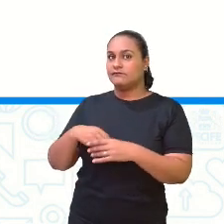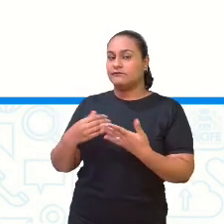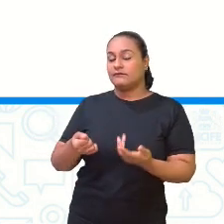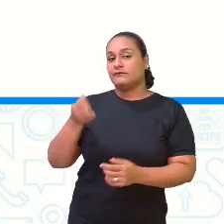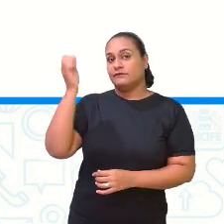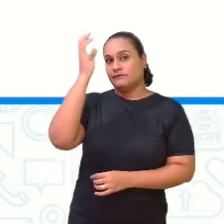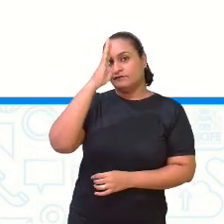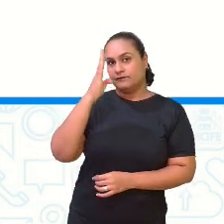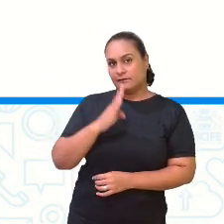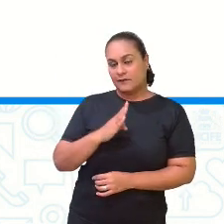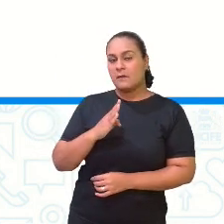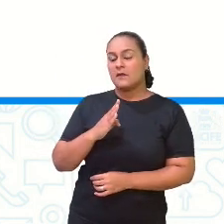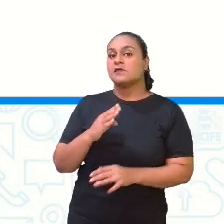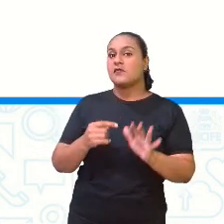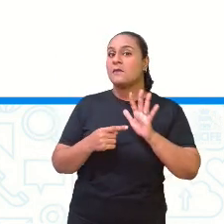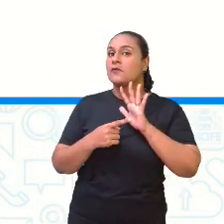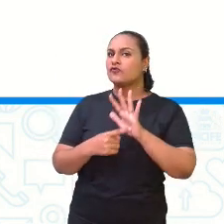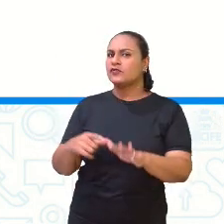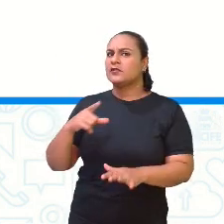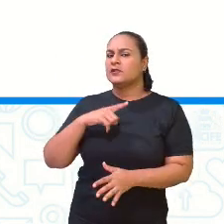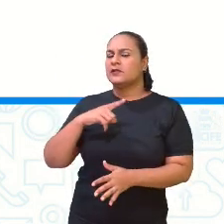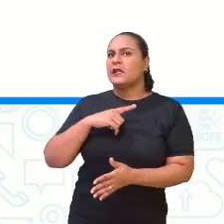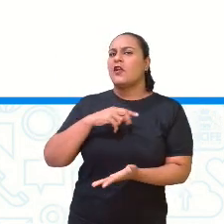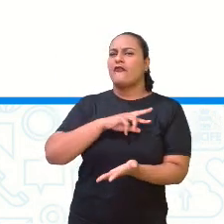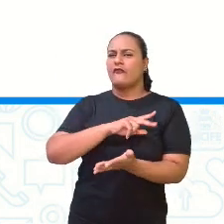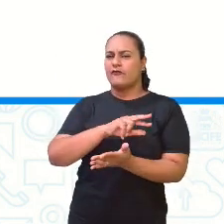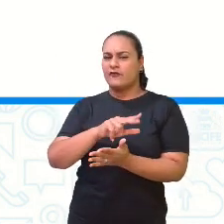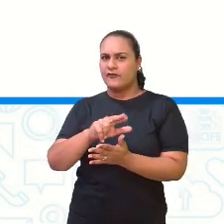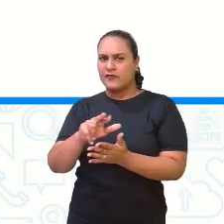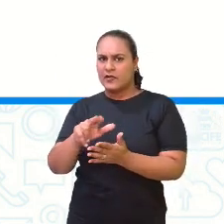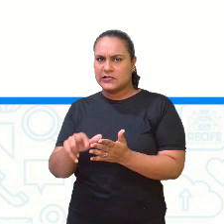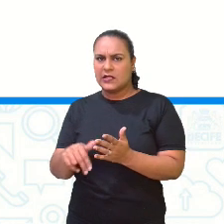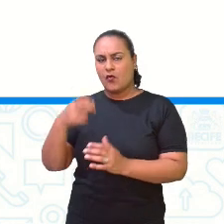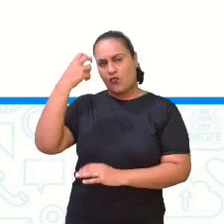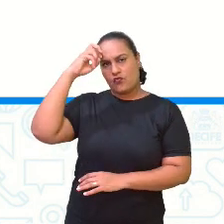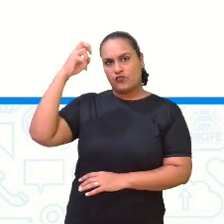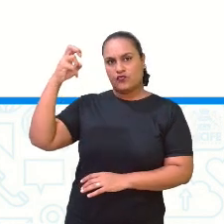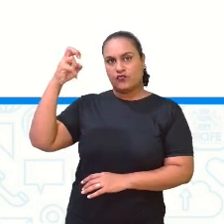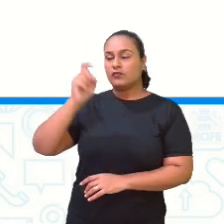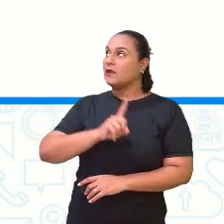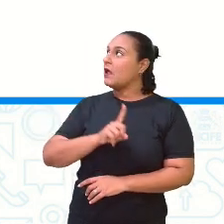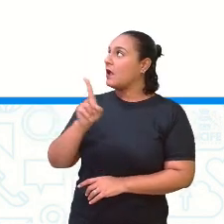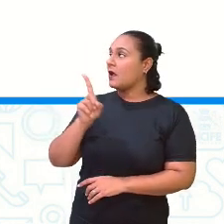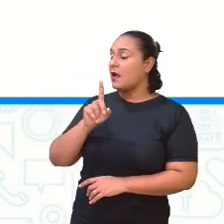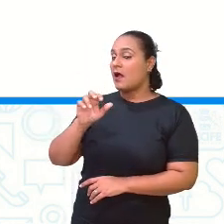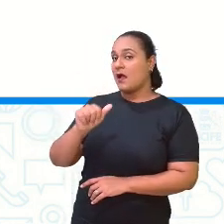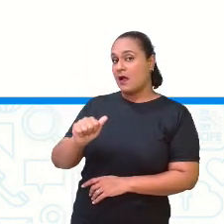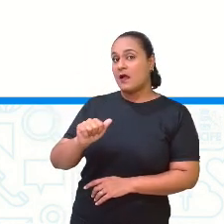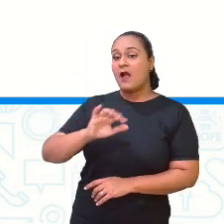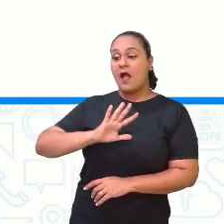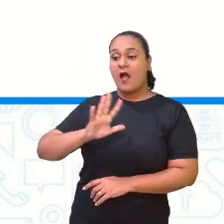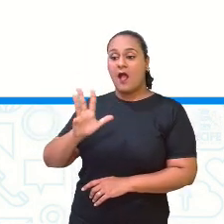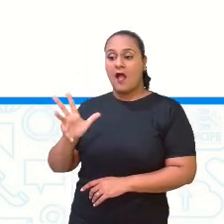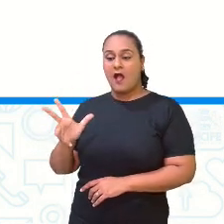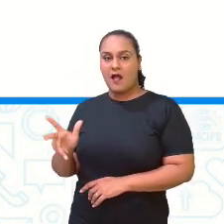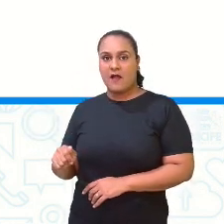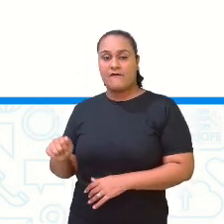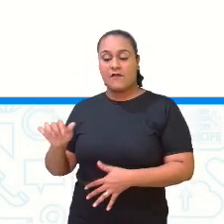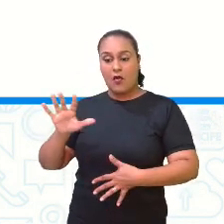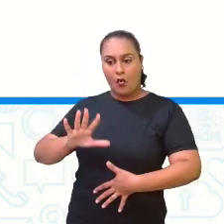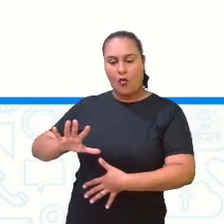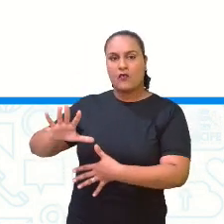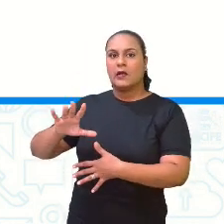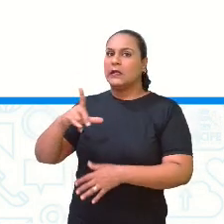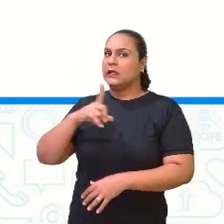Brasil, eu mostrei no começo, é um país que tem muita diversidade, a África é um continente, quer dizer, maior do que o nosso país, que